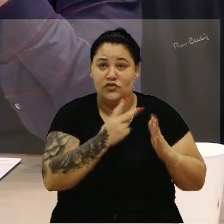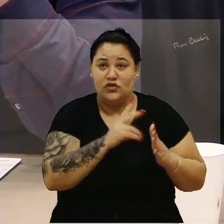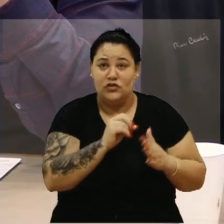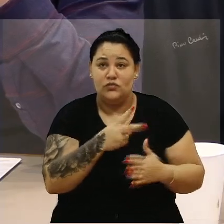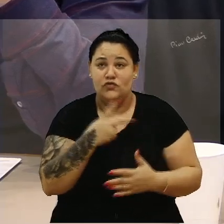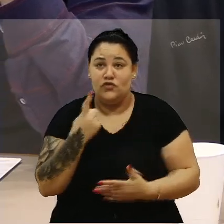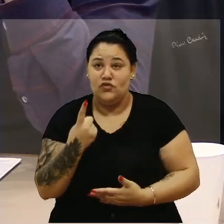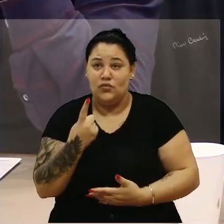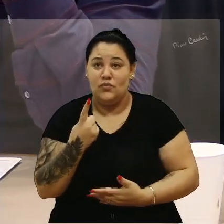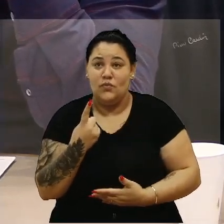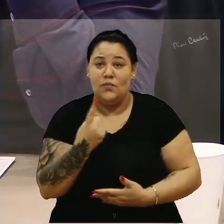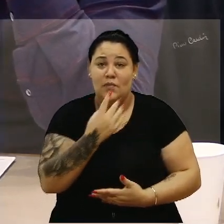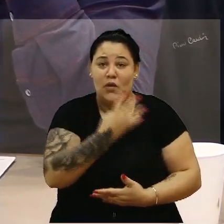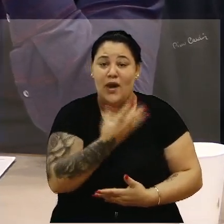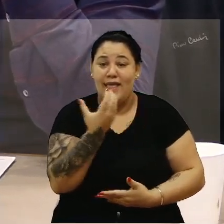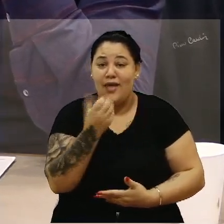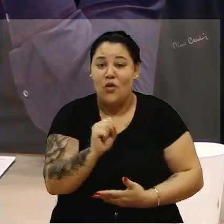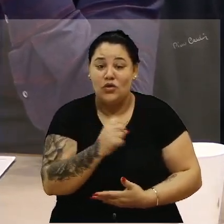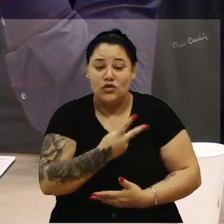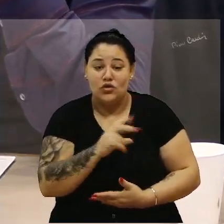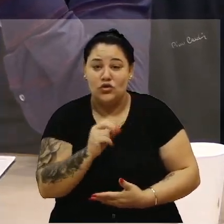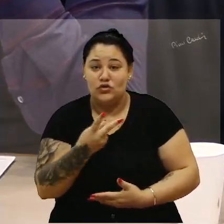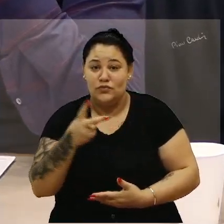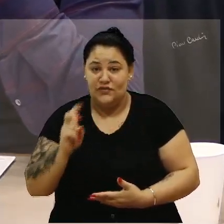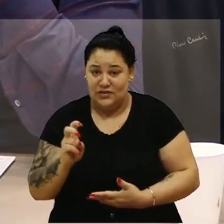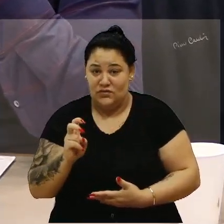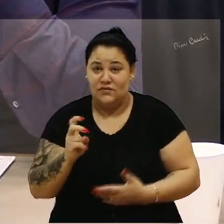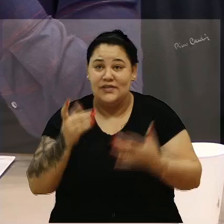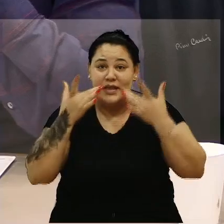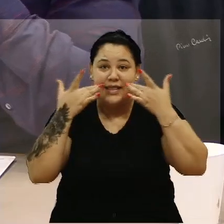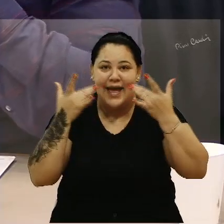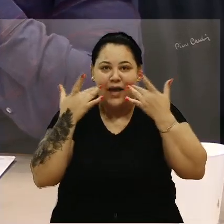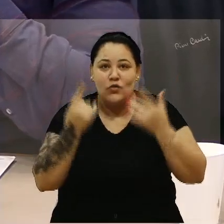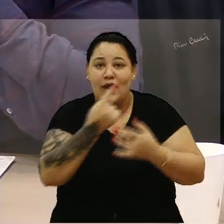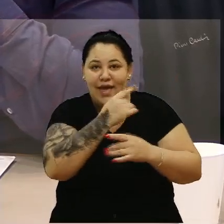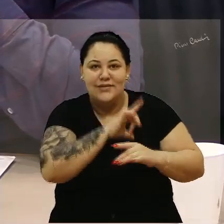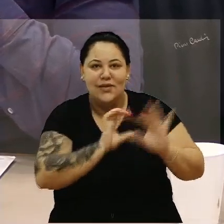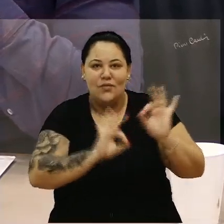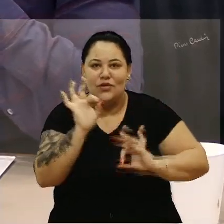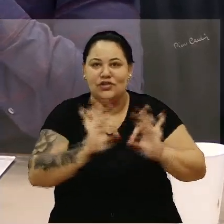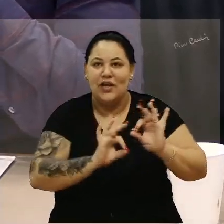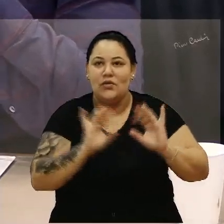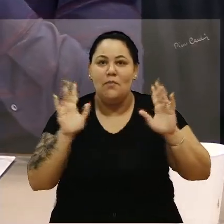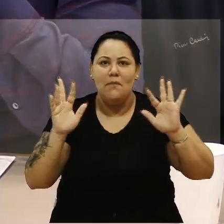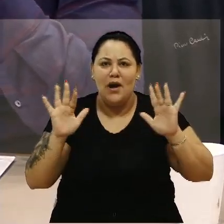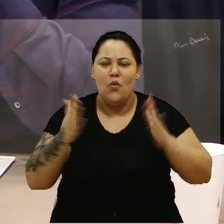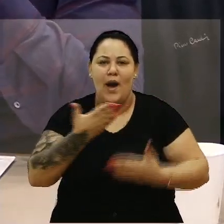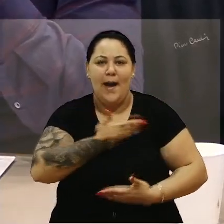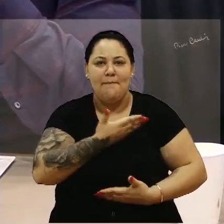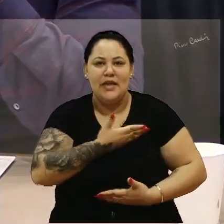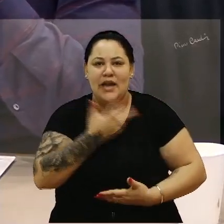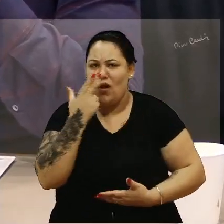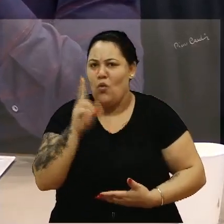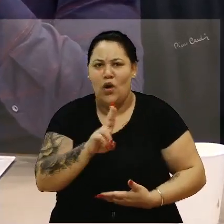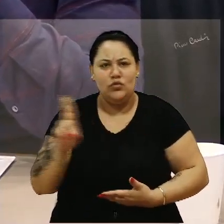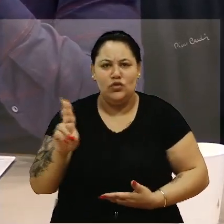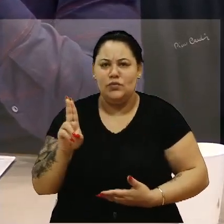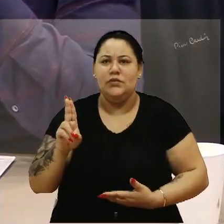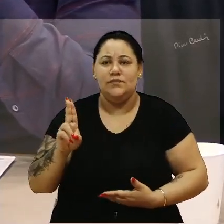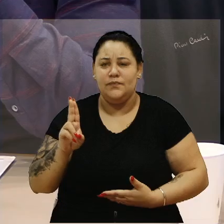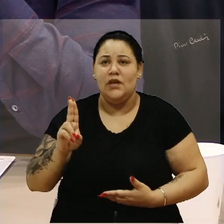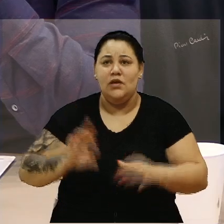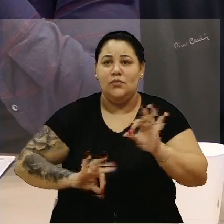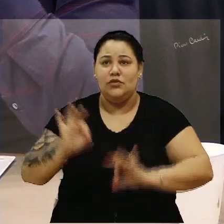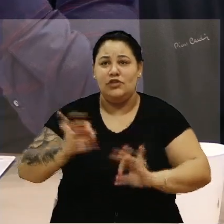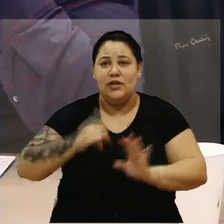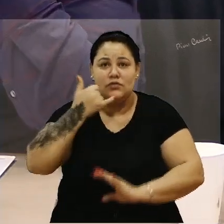para 48 em 2025. Então, se fazer teatro, lá eles têm um projeto também que é Mão Amiga, o nome mesmo, o nome aqui do projeto do Frei.